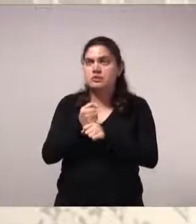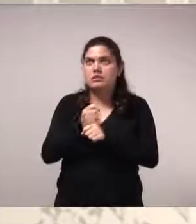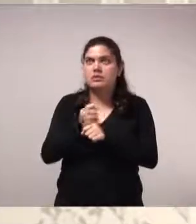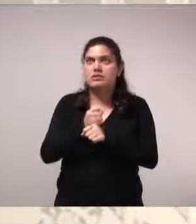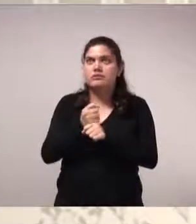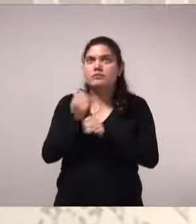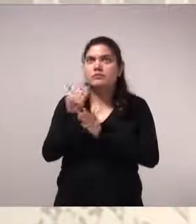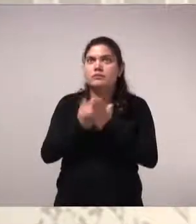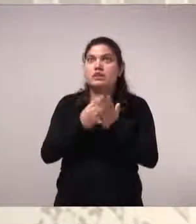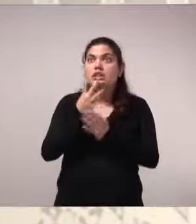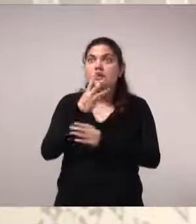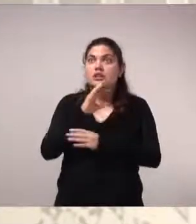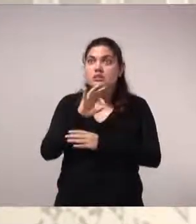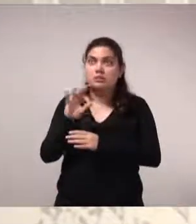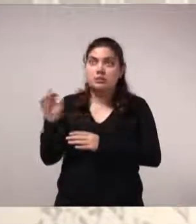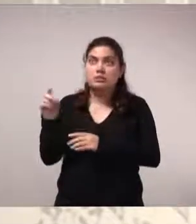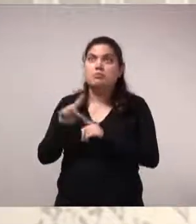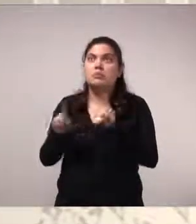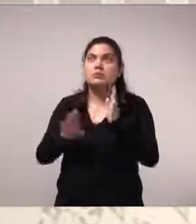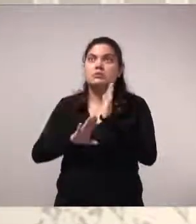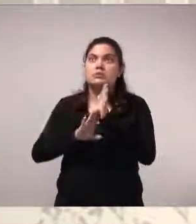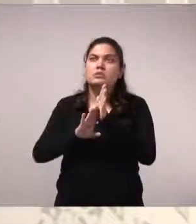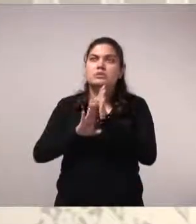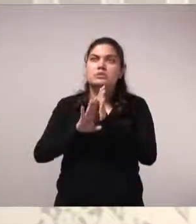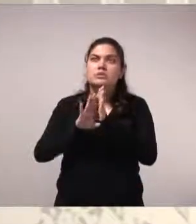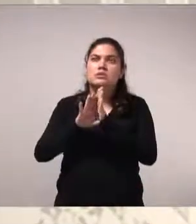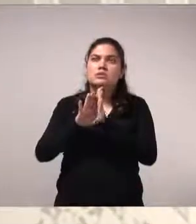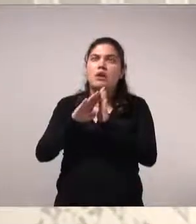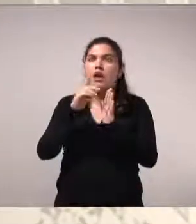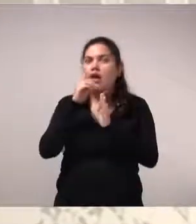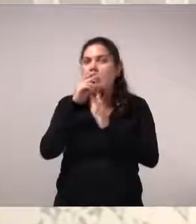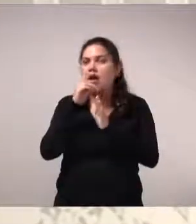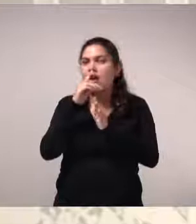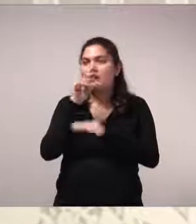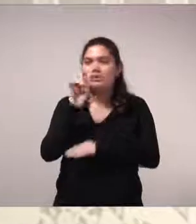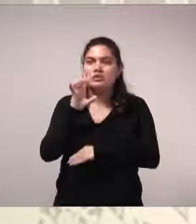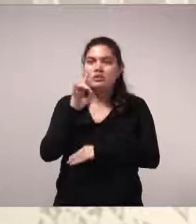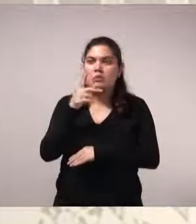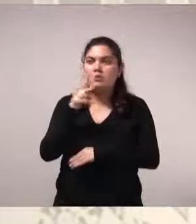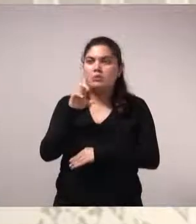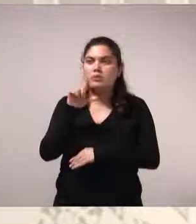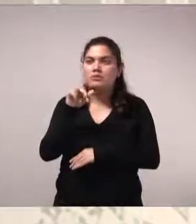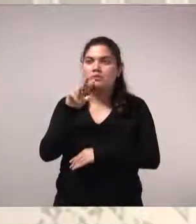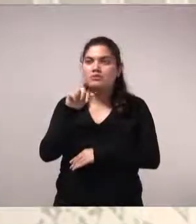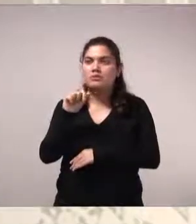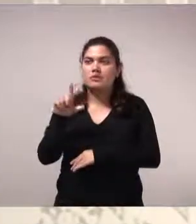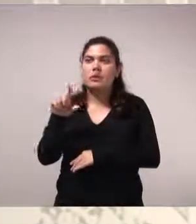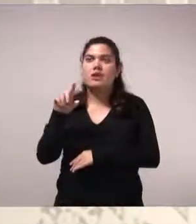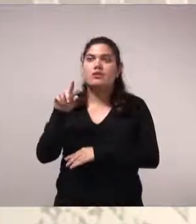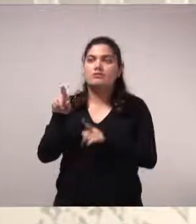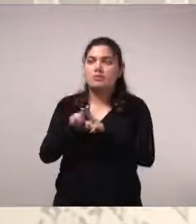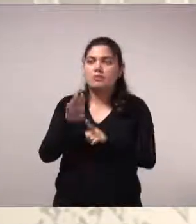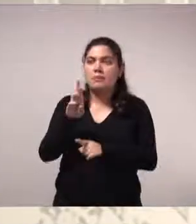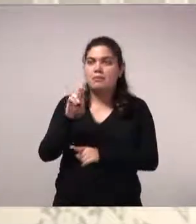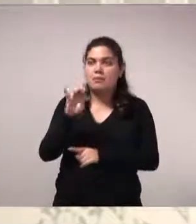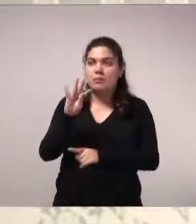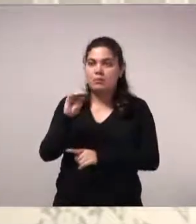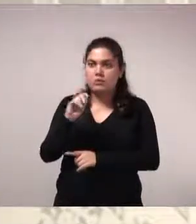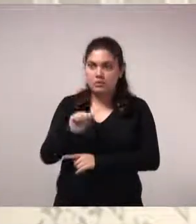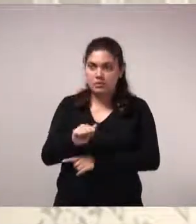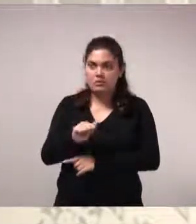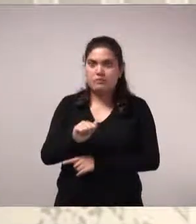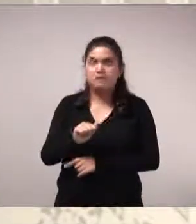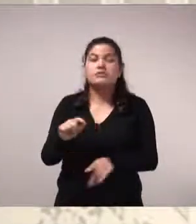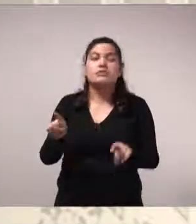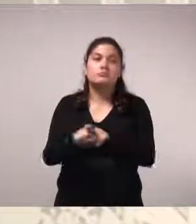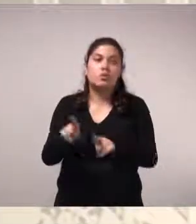de 300, mas deve subir, mas deve ser água agora de pluvial e bruta, uma redução de 96%. E o uso